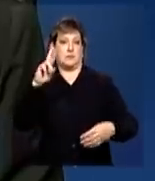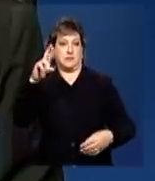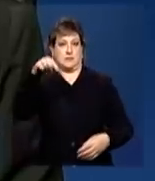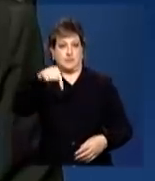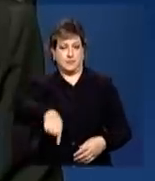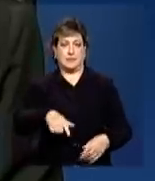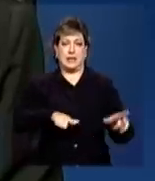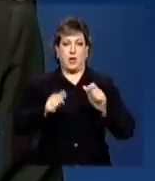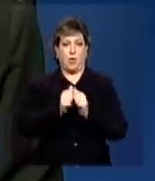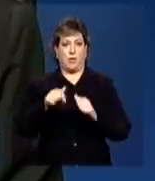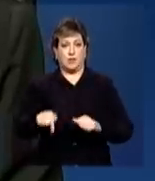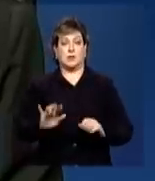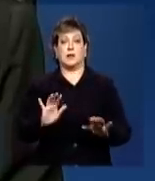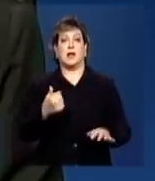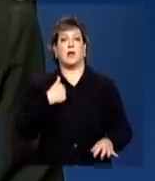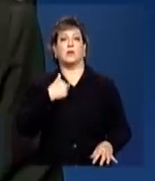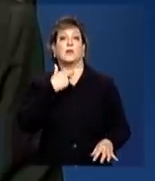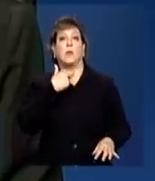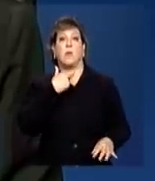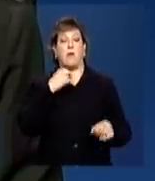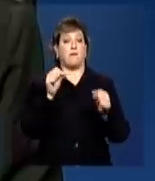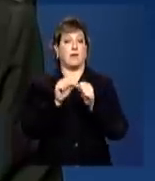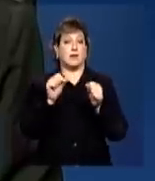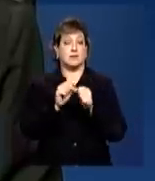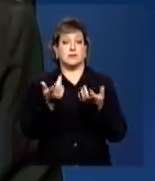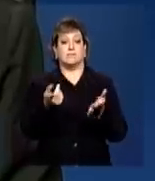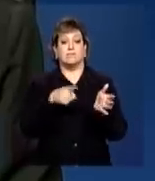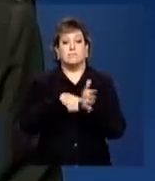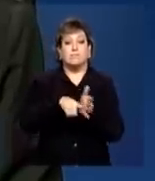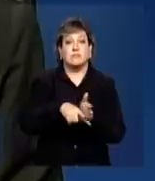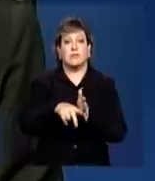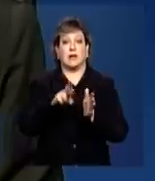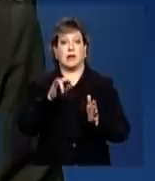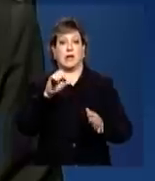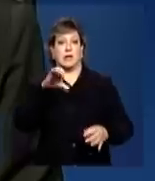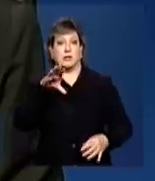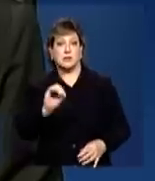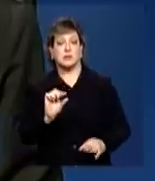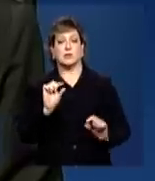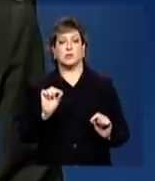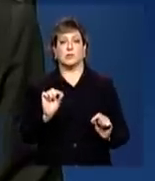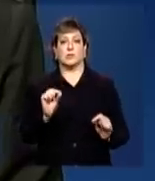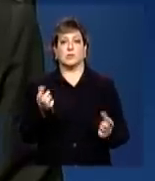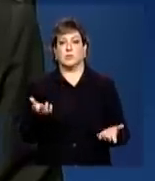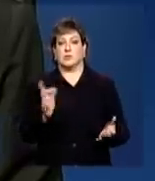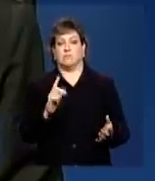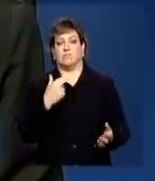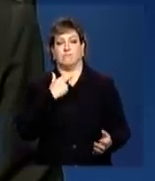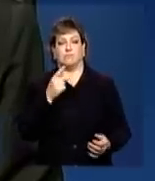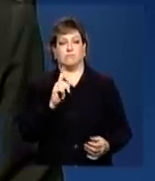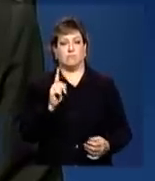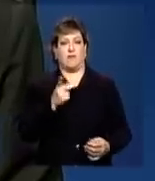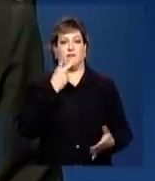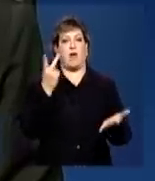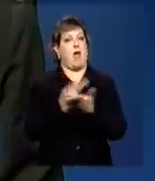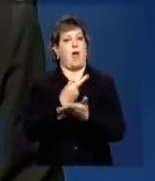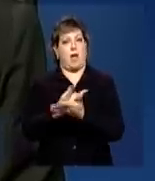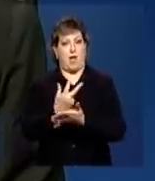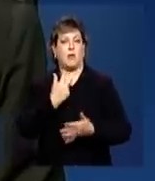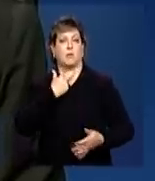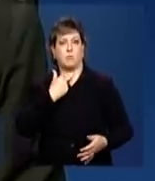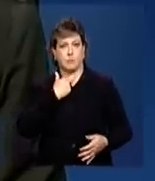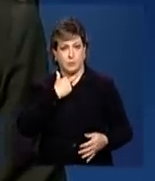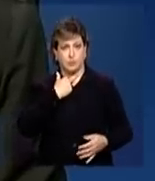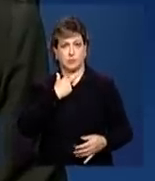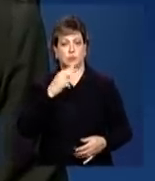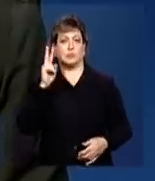não posso fazer uma avaliação sob risco de cometer injustiças em